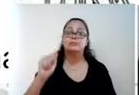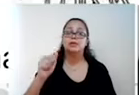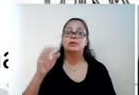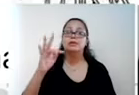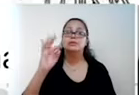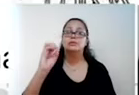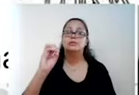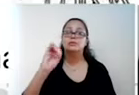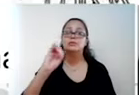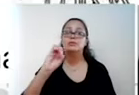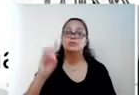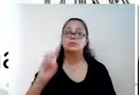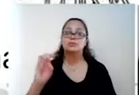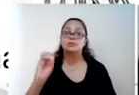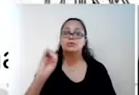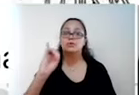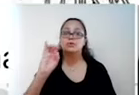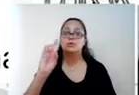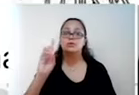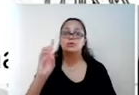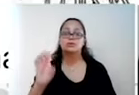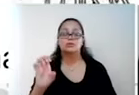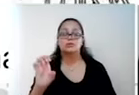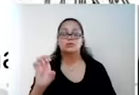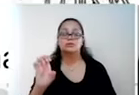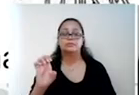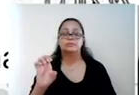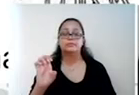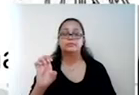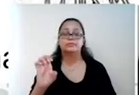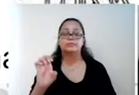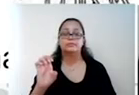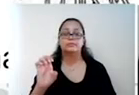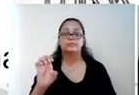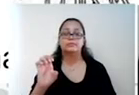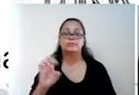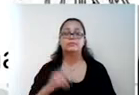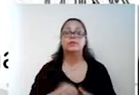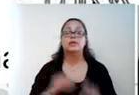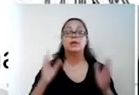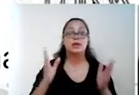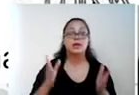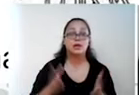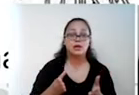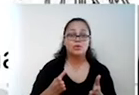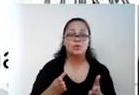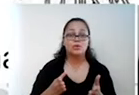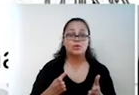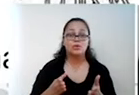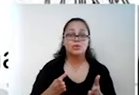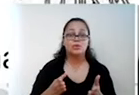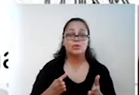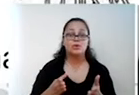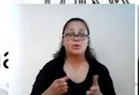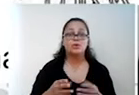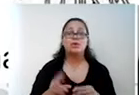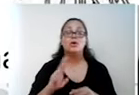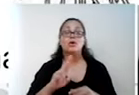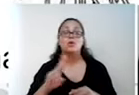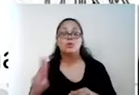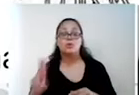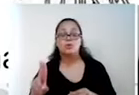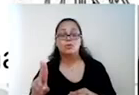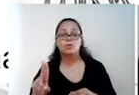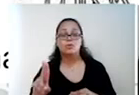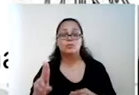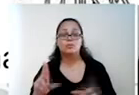anterozoide. Agora, com relação ao órgão sexual feminino da pteridófita, da samambaia, é o arquegônio, que produz o